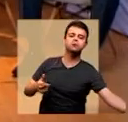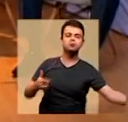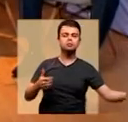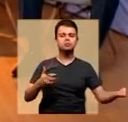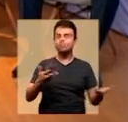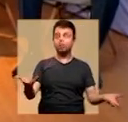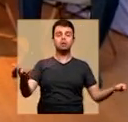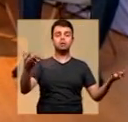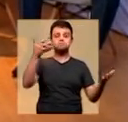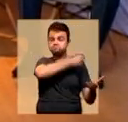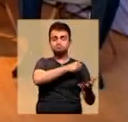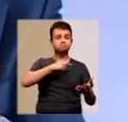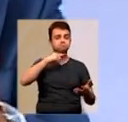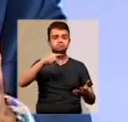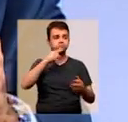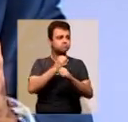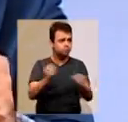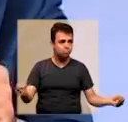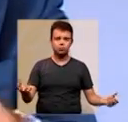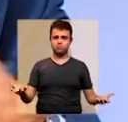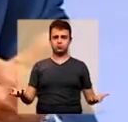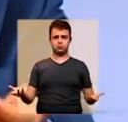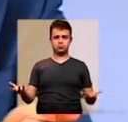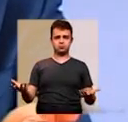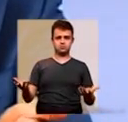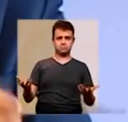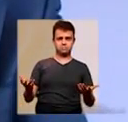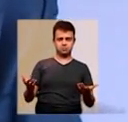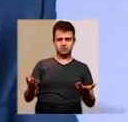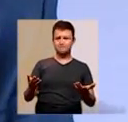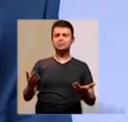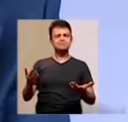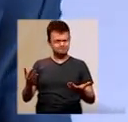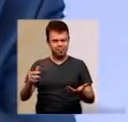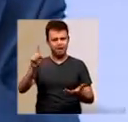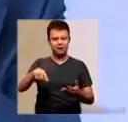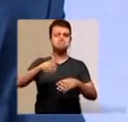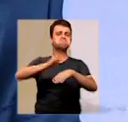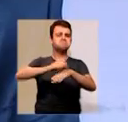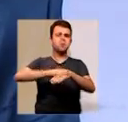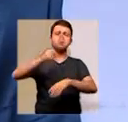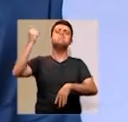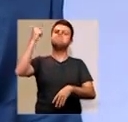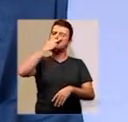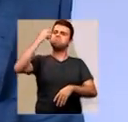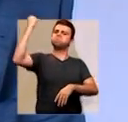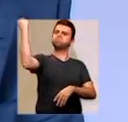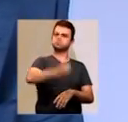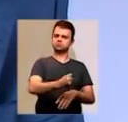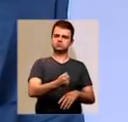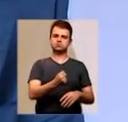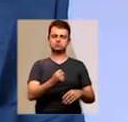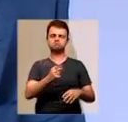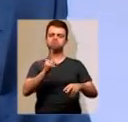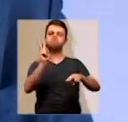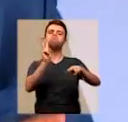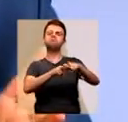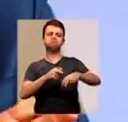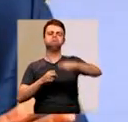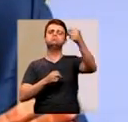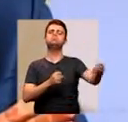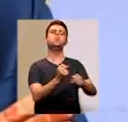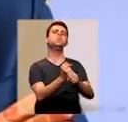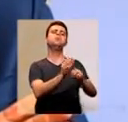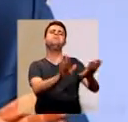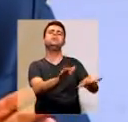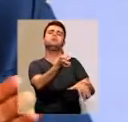defender? Aí é um recurso que impossibilita a defesa das vítimas. É homicídio qualificado. A pena começa com 12 anos. E quando